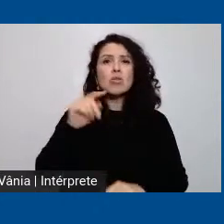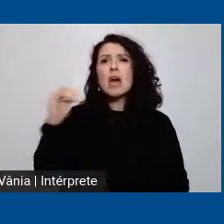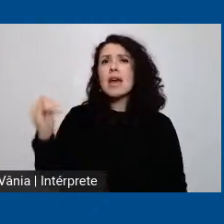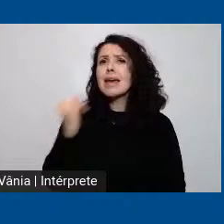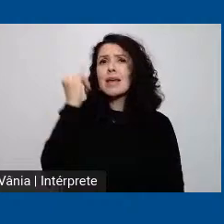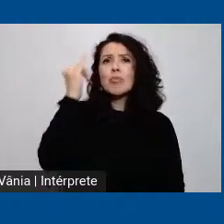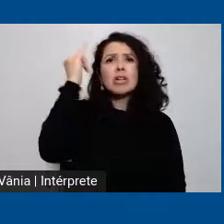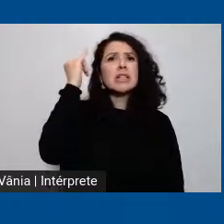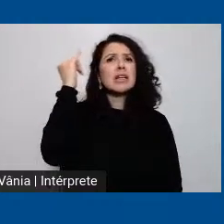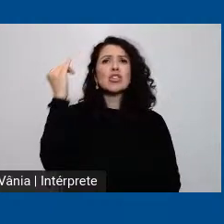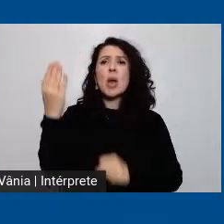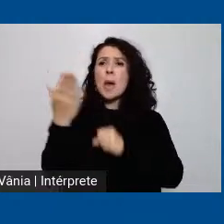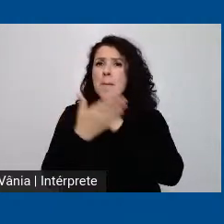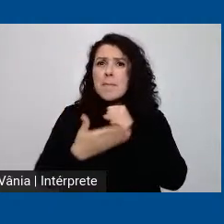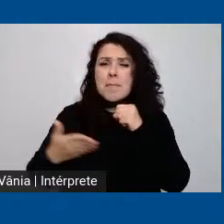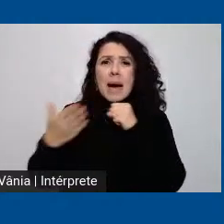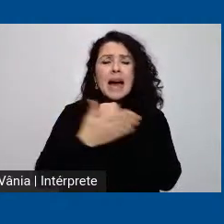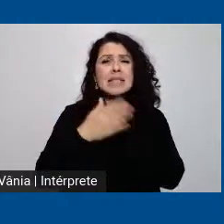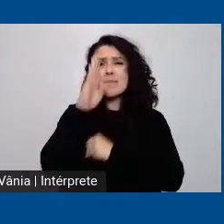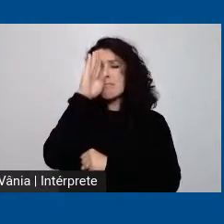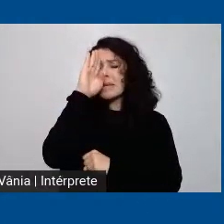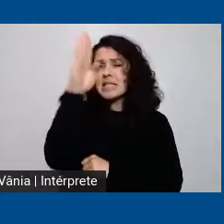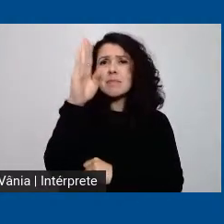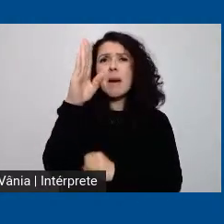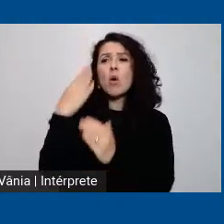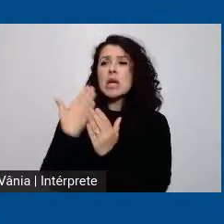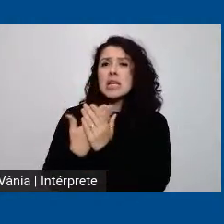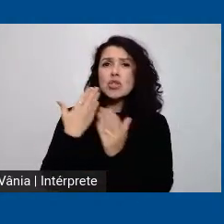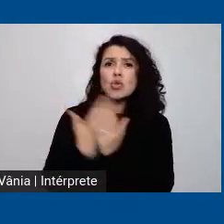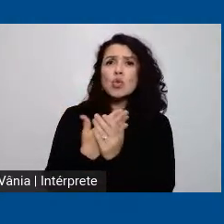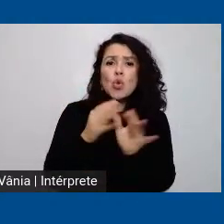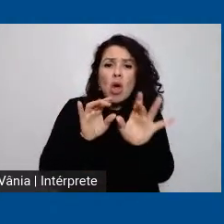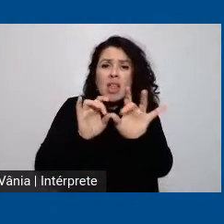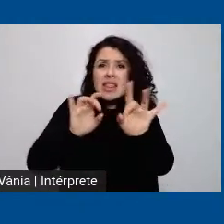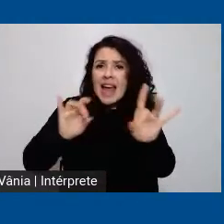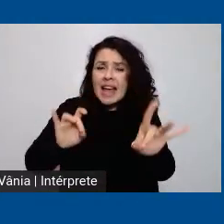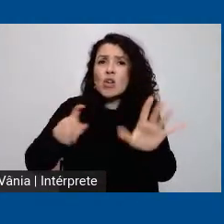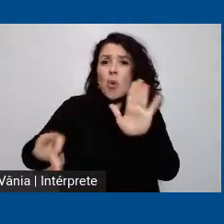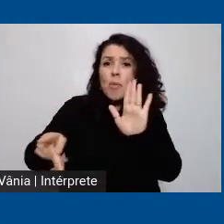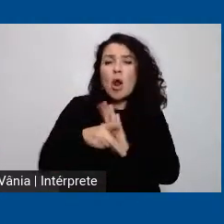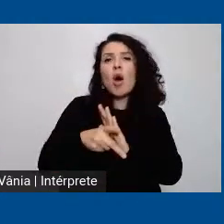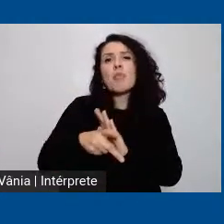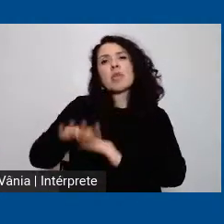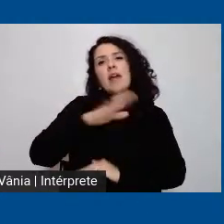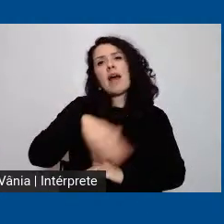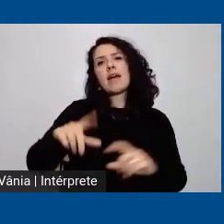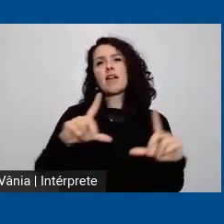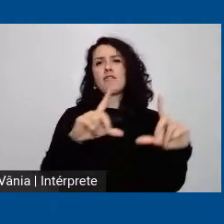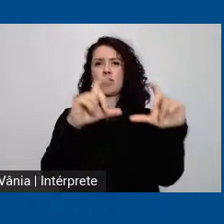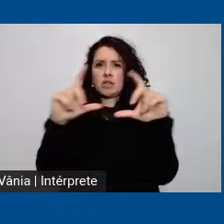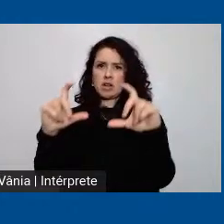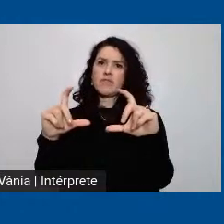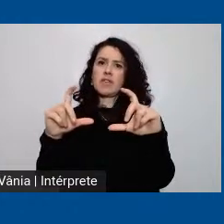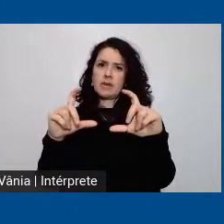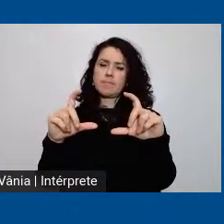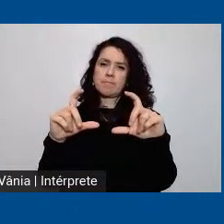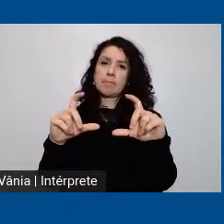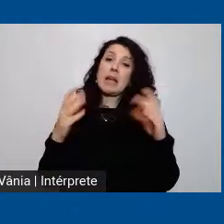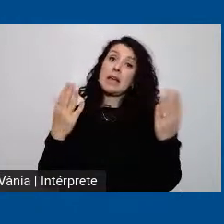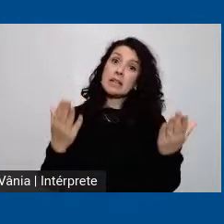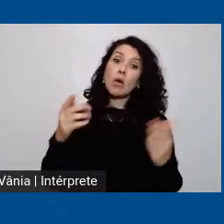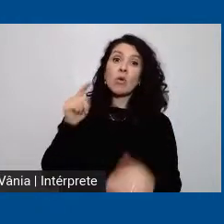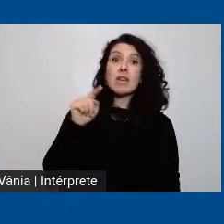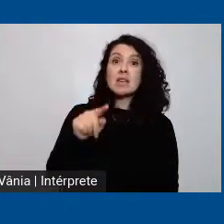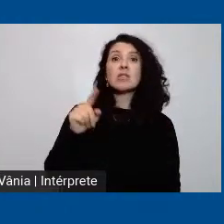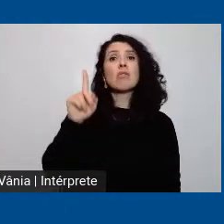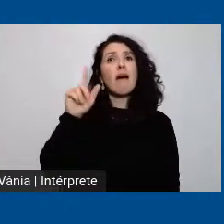um estudo técnico da história da fotografia, de uma história técnica da fotografia, né? Então, realmente, eu